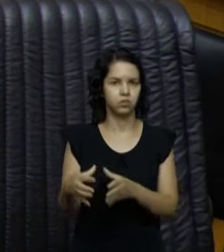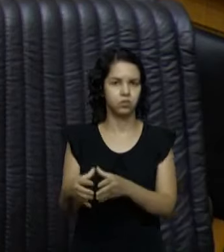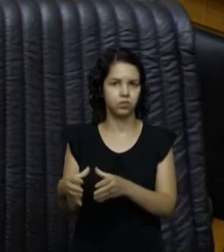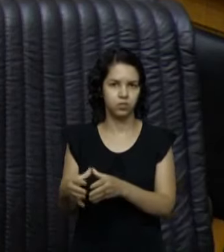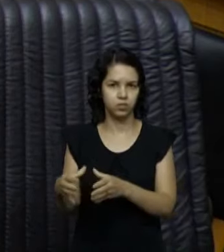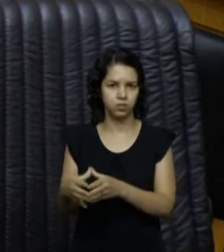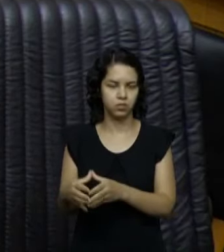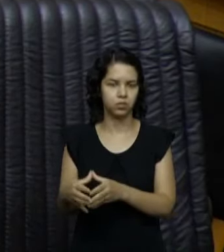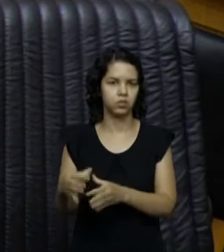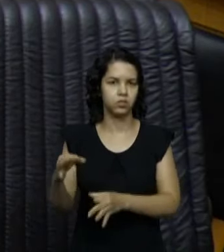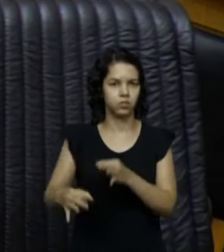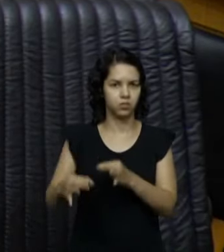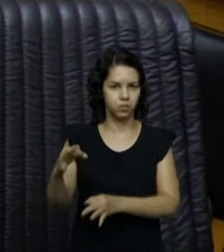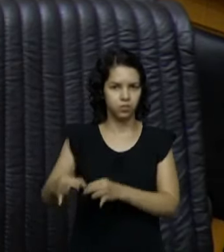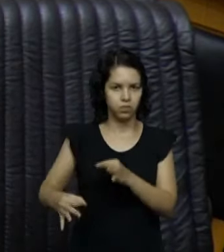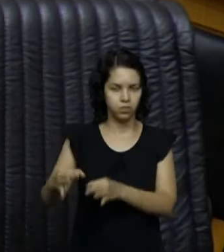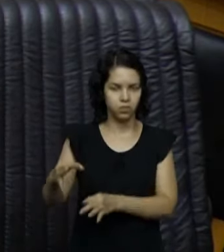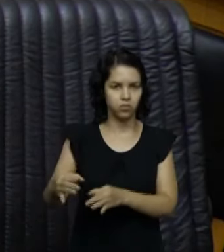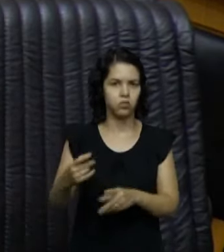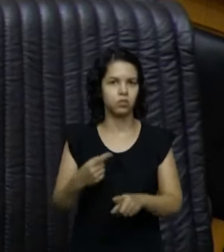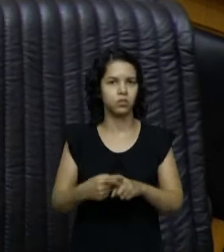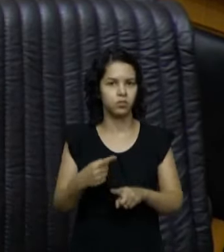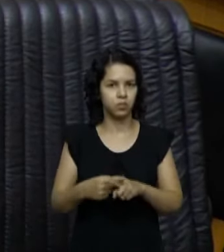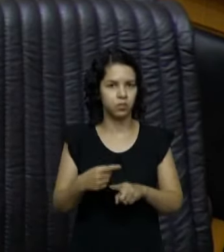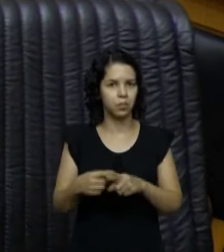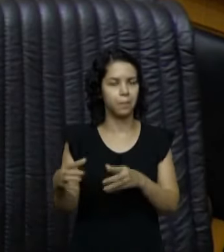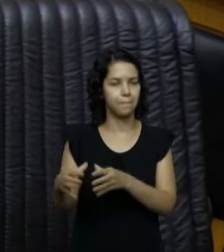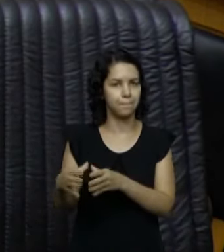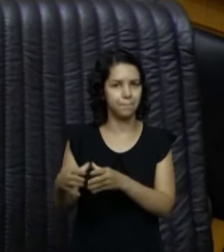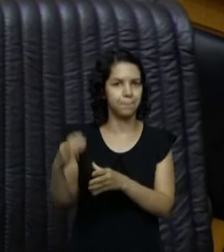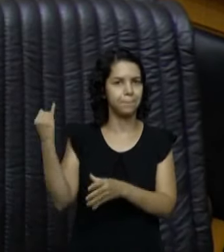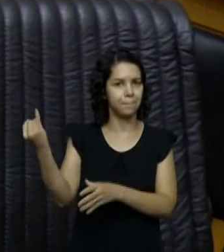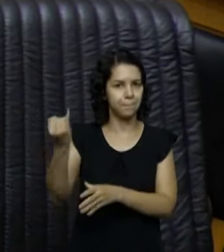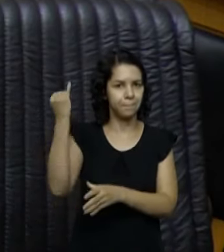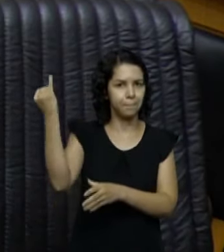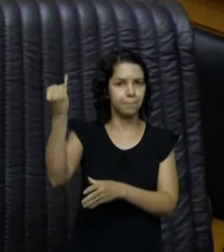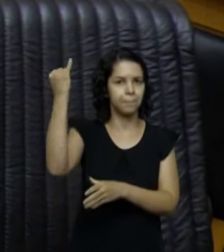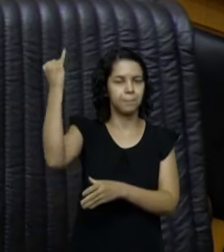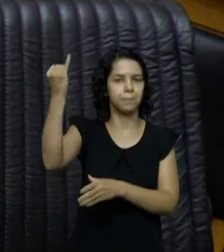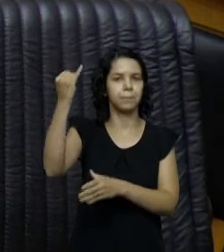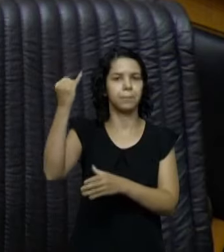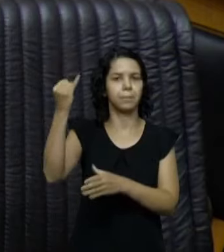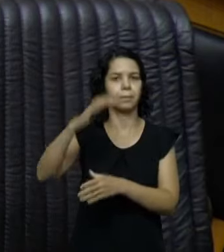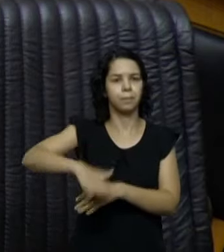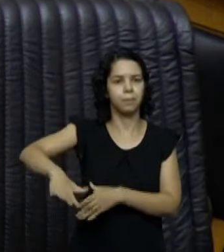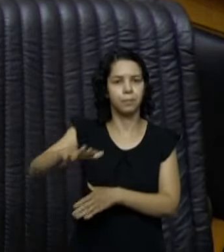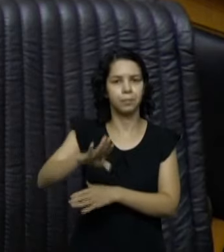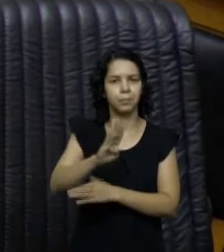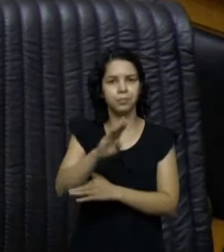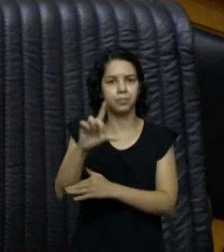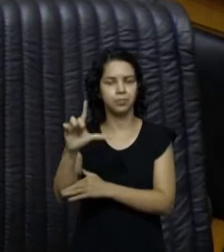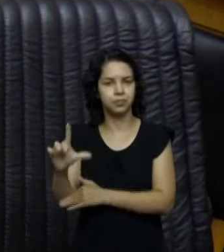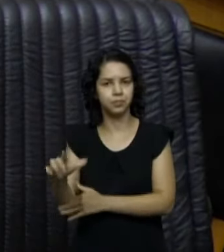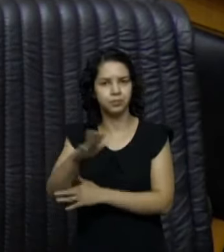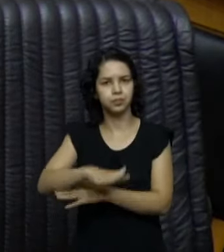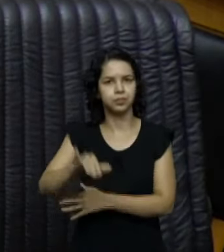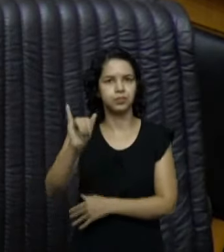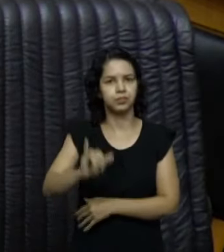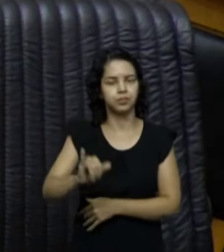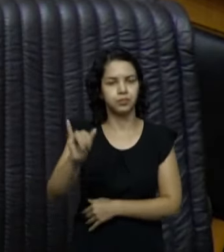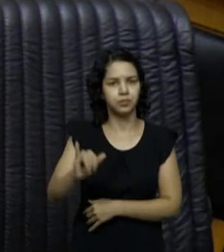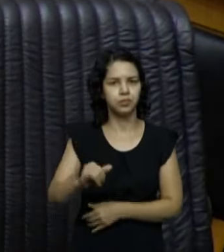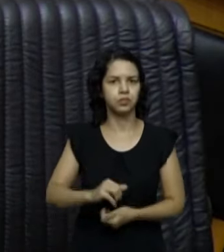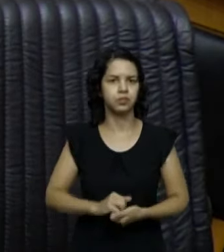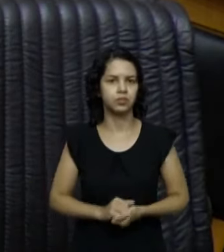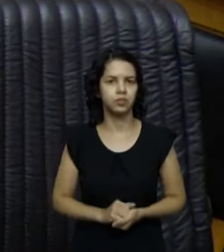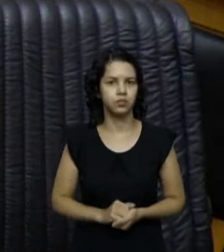FURB por se tratar de uma academia de extrema importância da nossa região de Blumenau e do Vale do Itajaí, por ter passado já